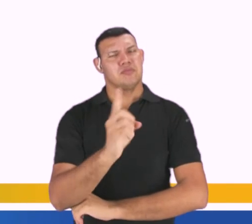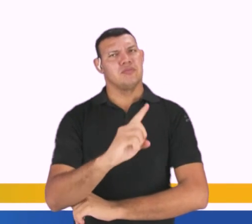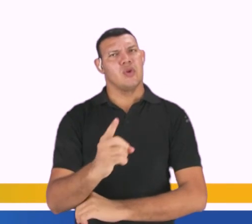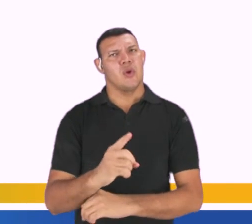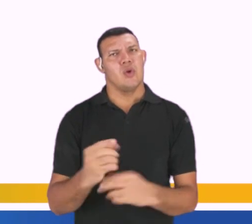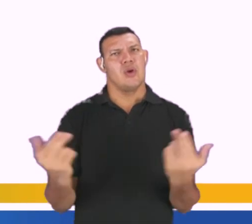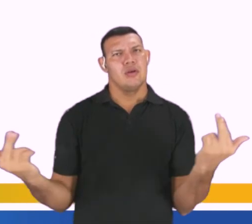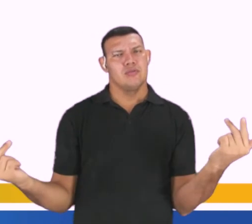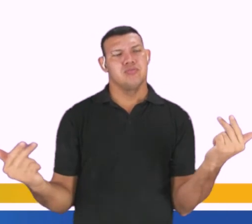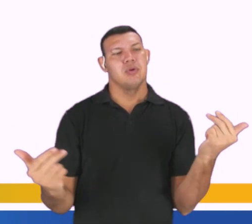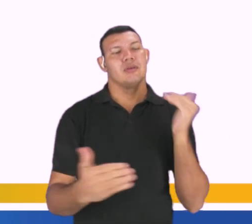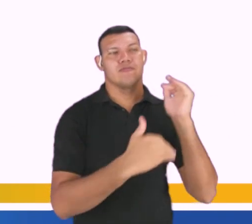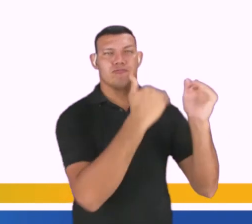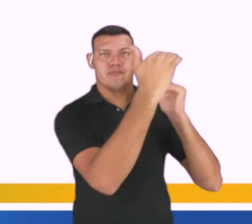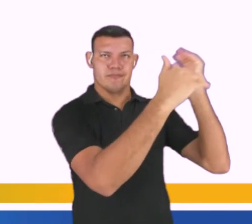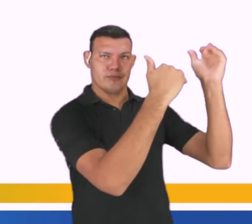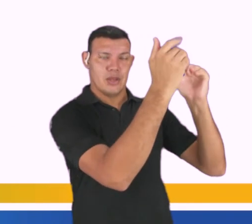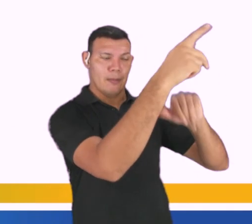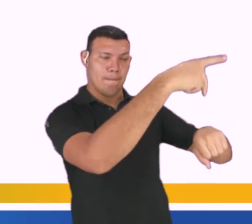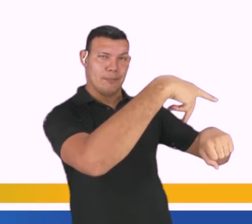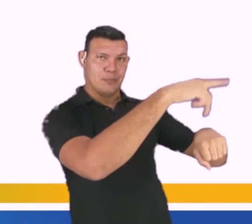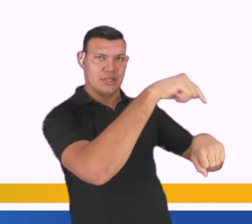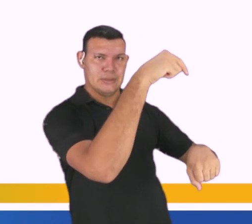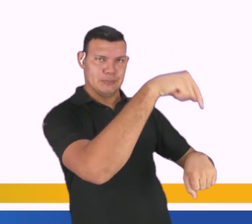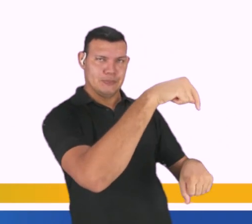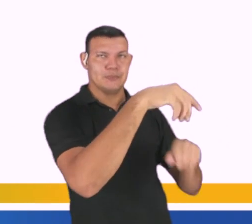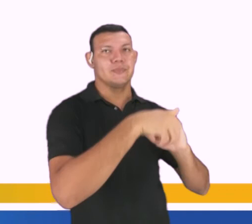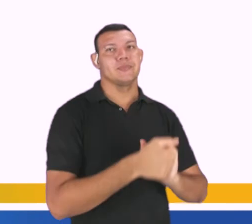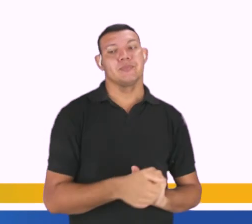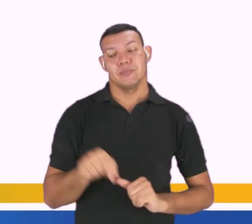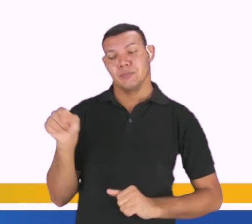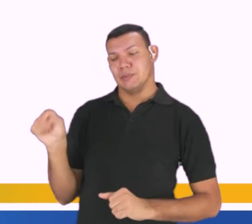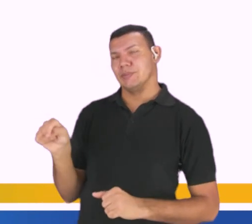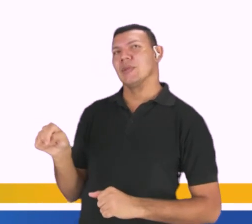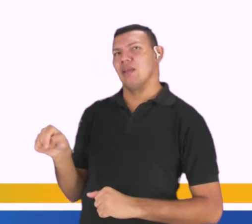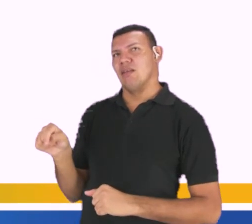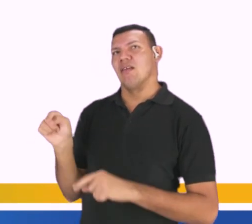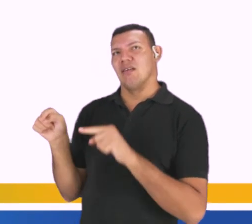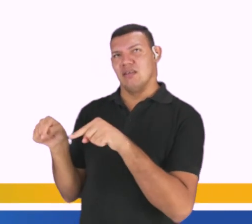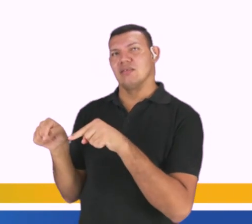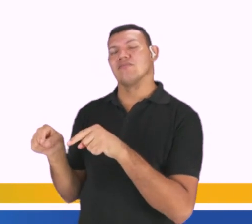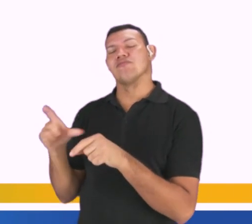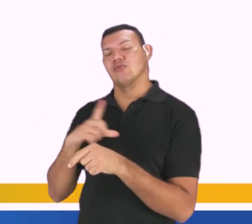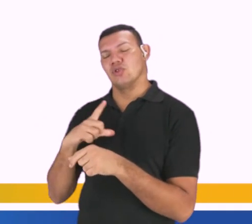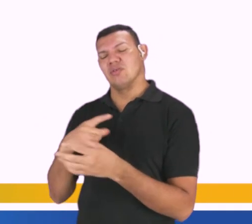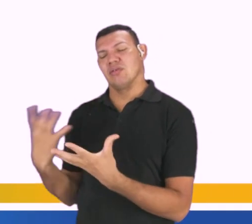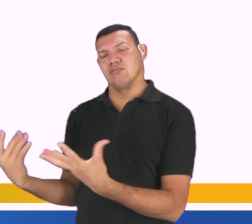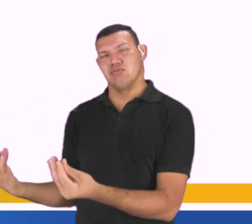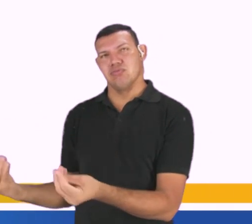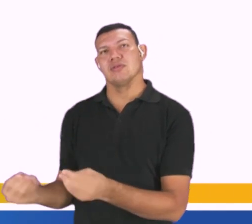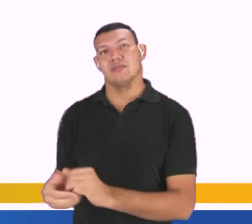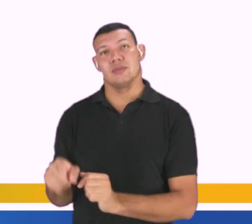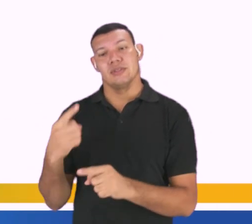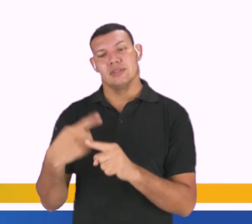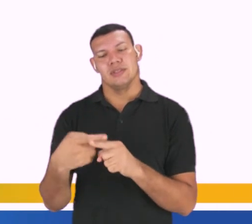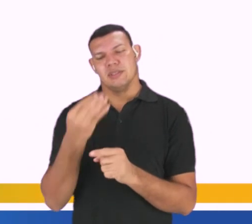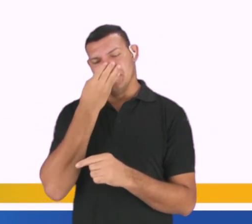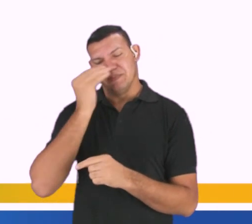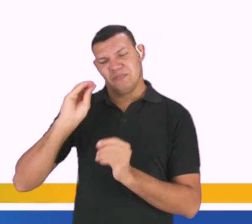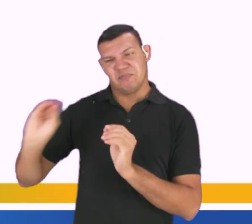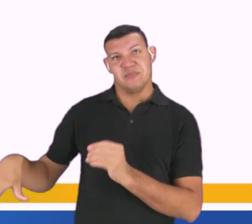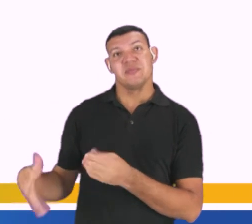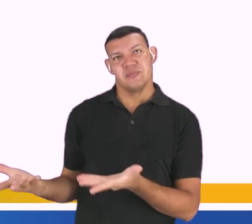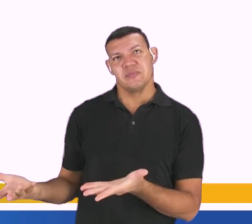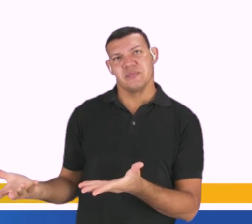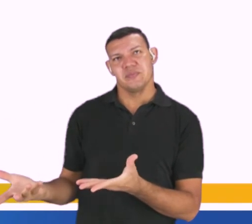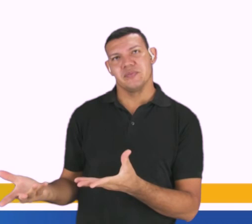países desenvolvidos, mas existe sim isso em nosso meio, principalmente descartados inadequadamente nas